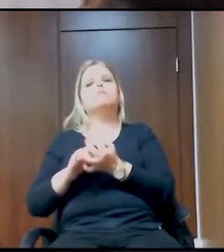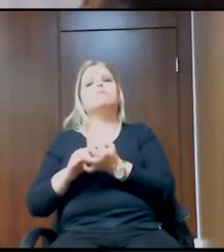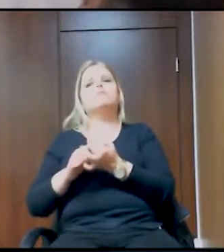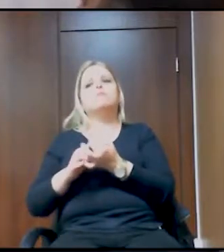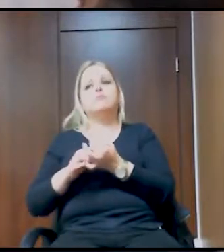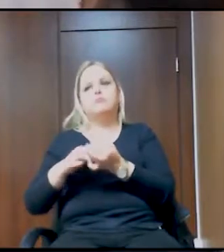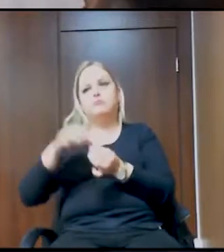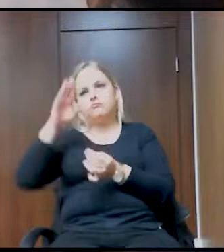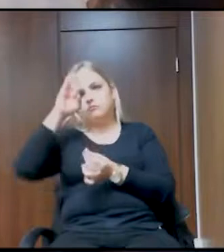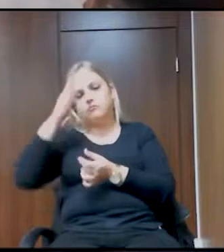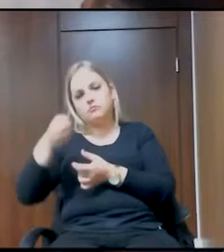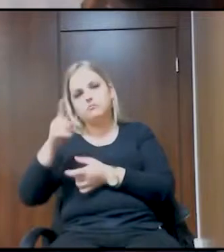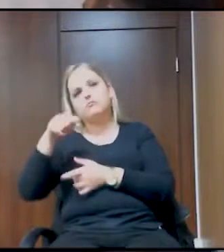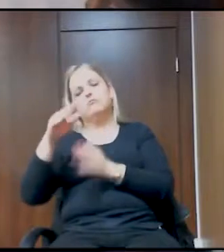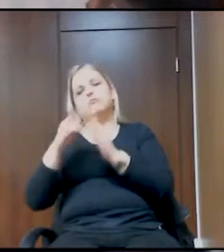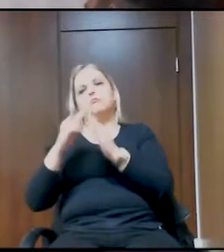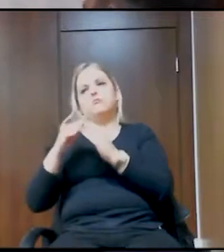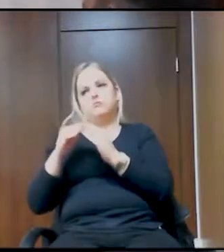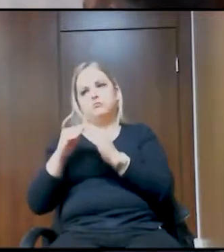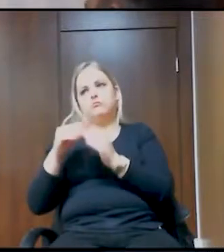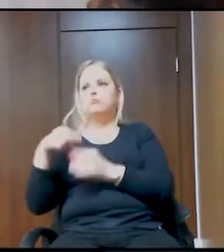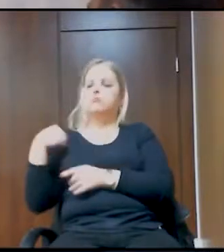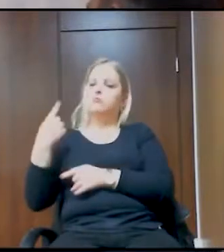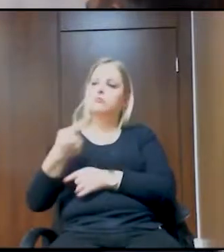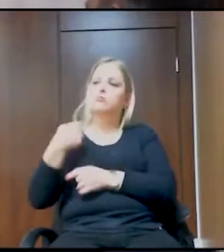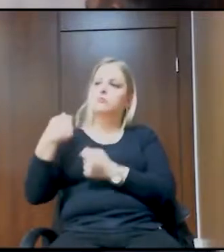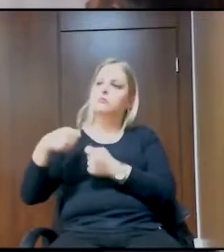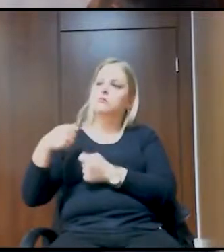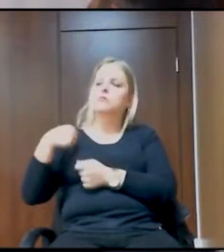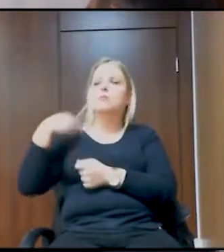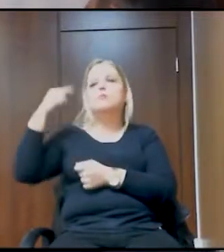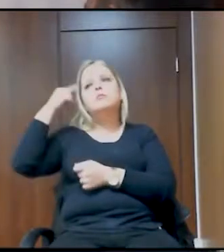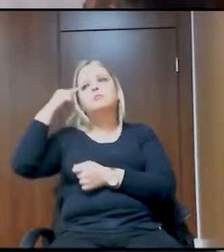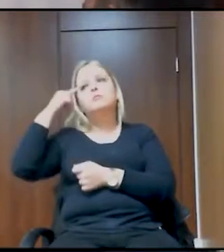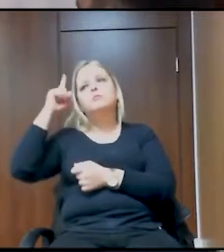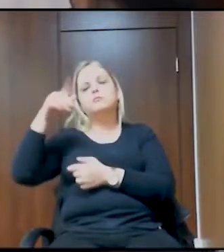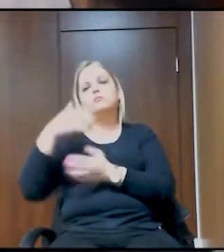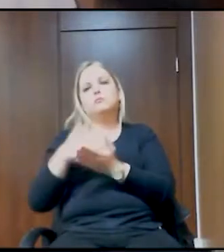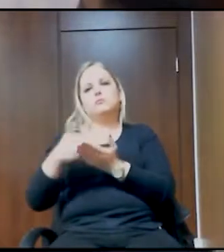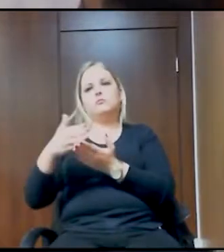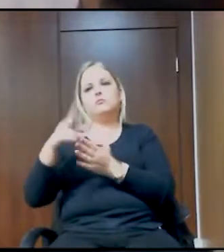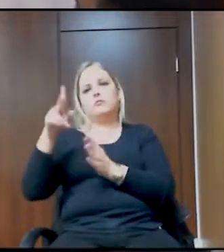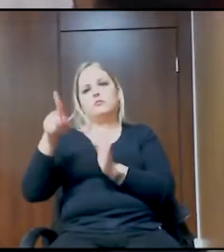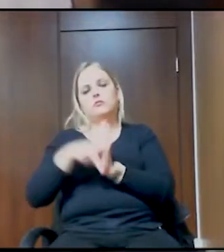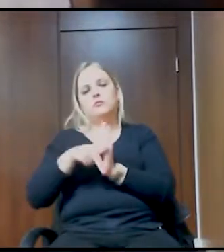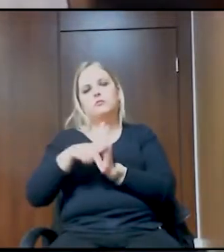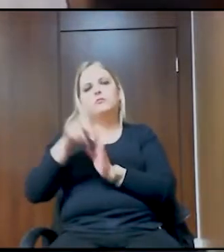protagonistas da moradia, né? Então a gente tem que começar a pensar projetos mais próprios, né? Para os solteiros, para os